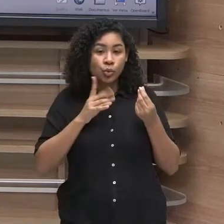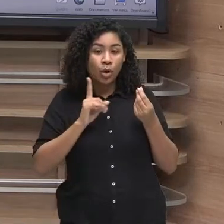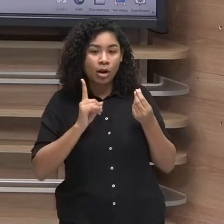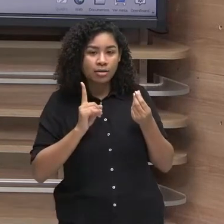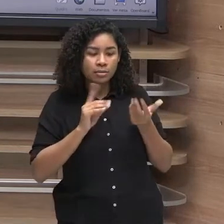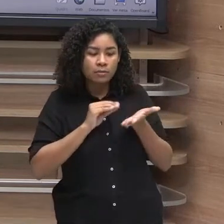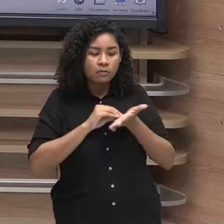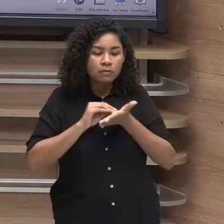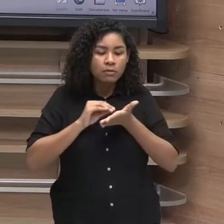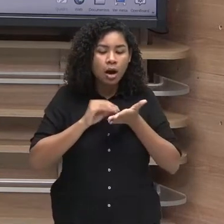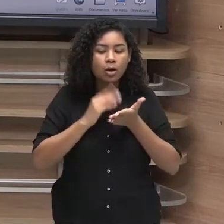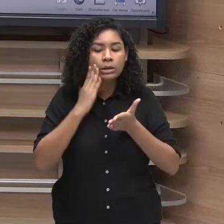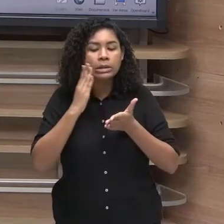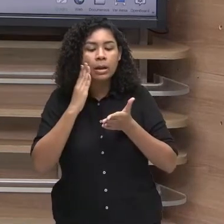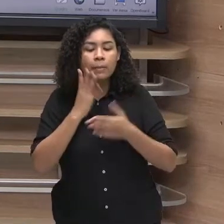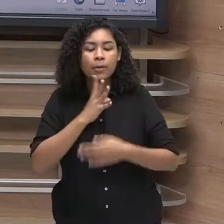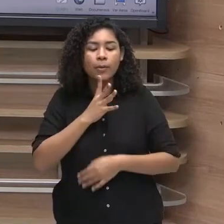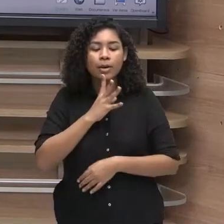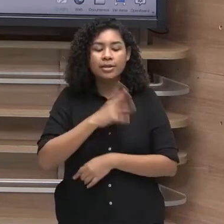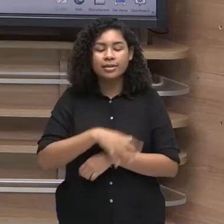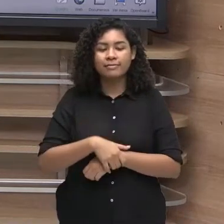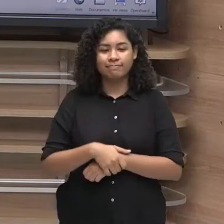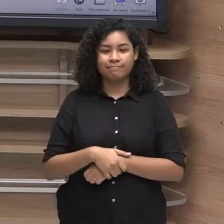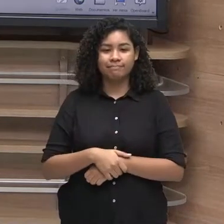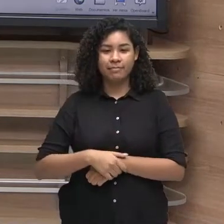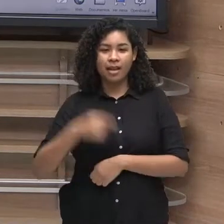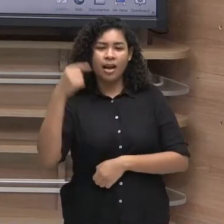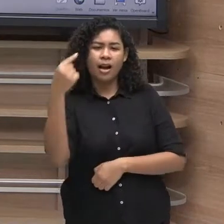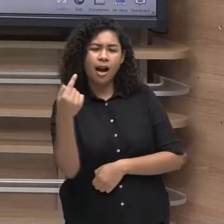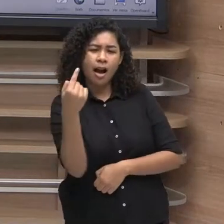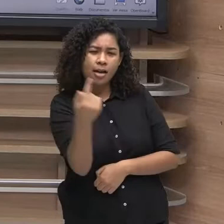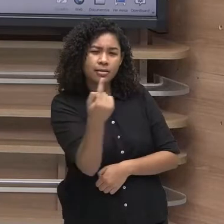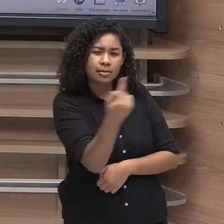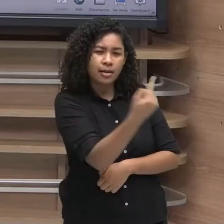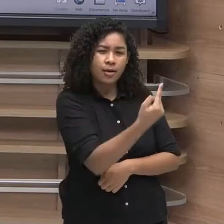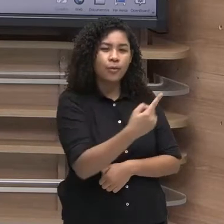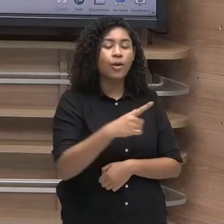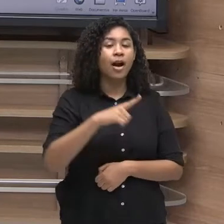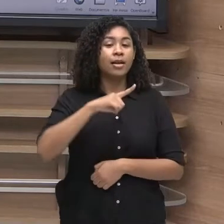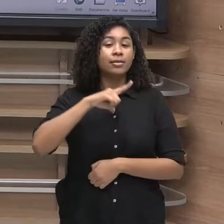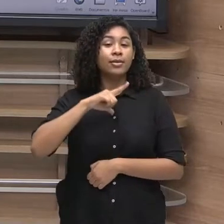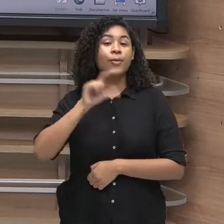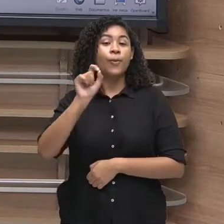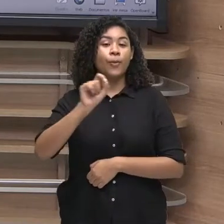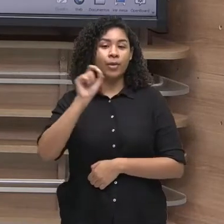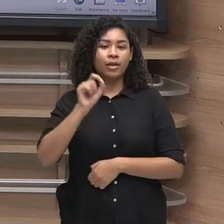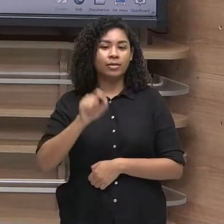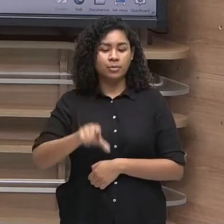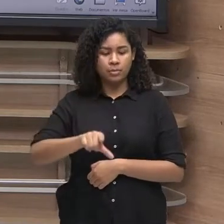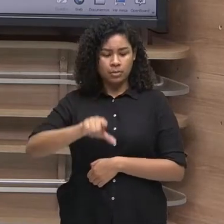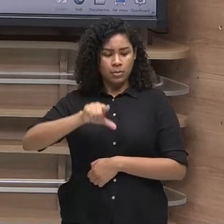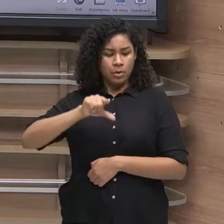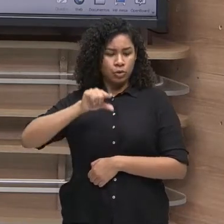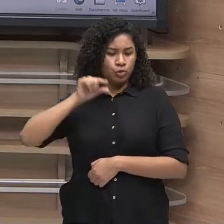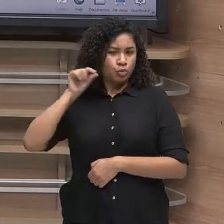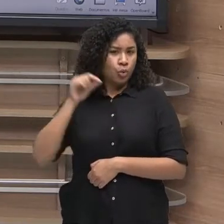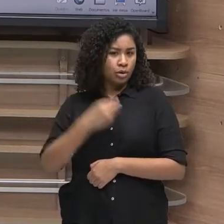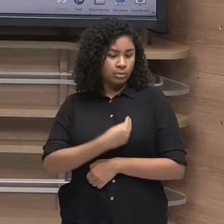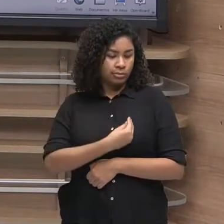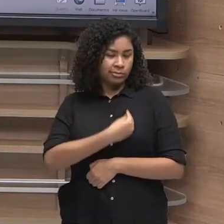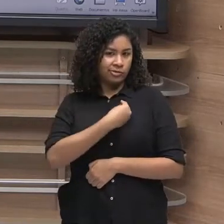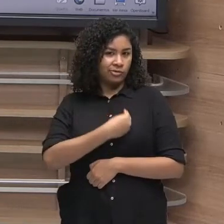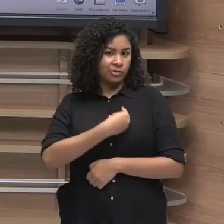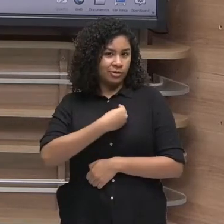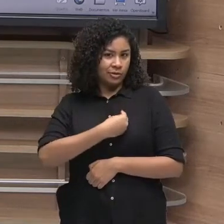de nós tomamos decisões ao qual livremente escolhemos entre o bem e o mal, e escolhemos de fato o